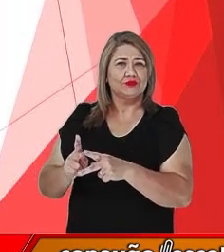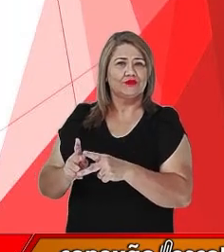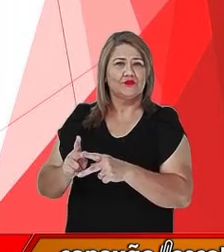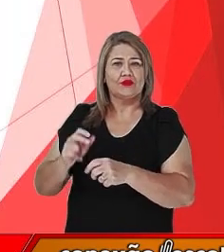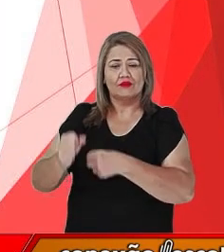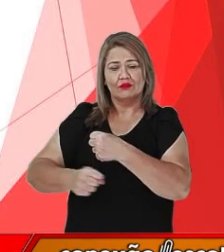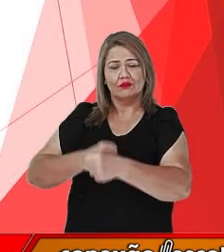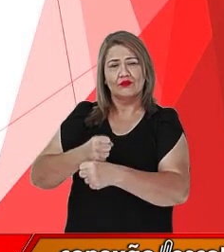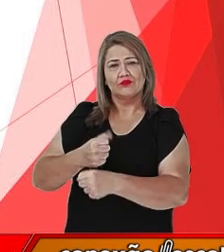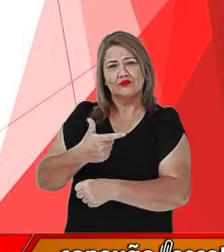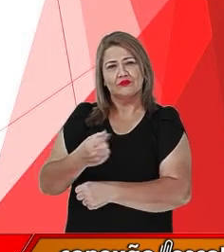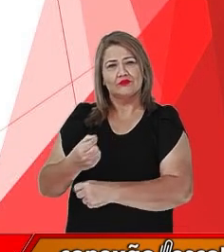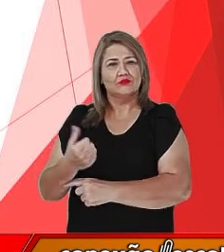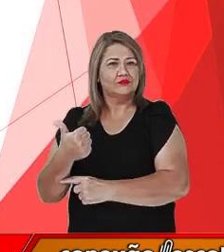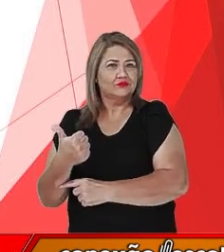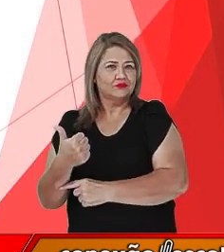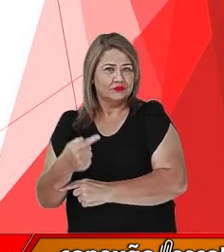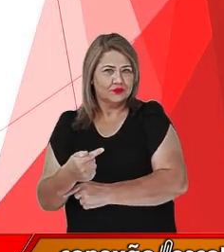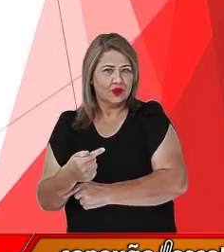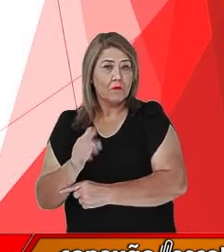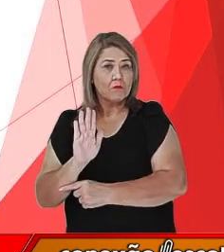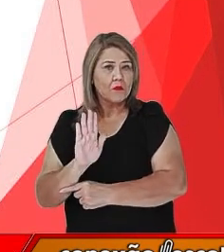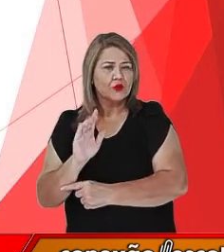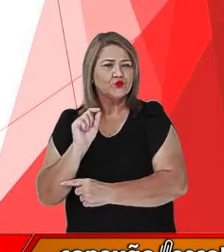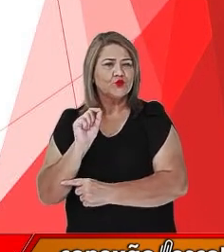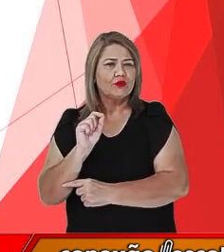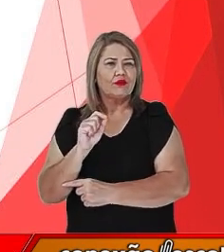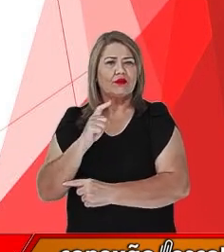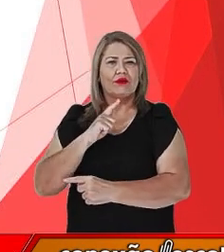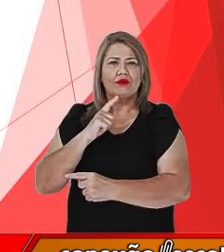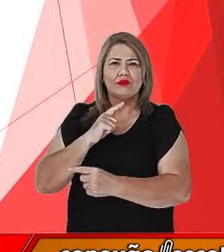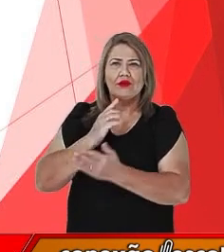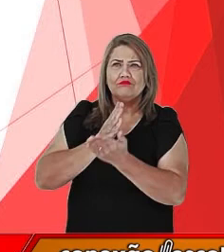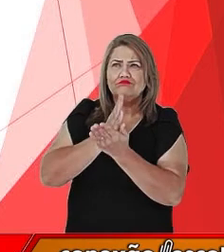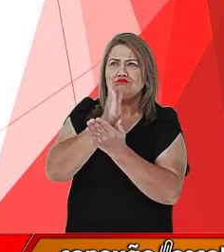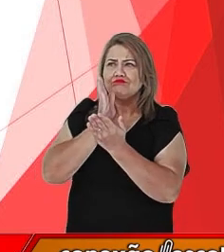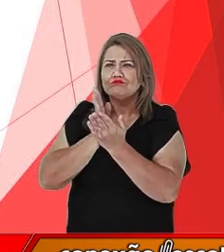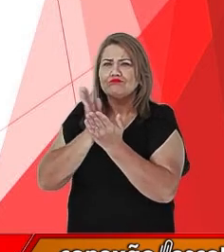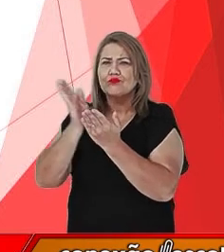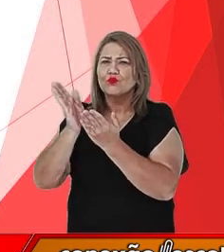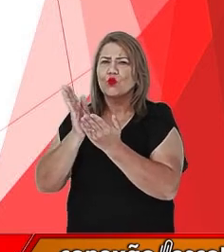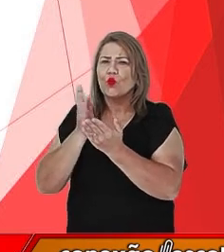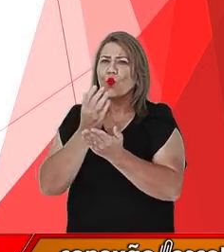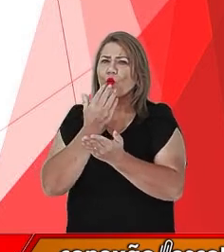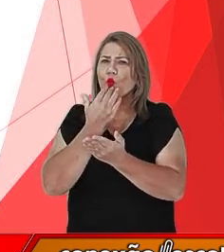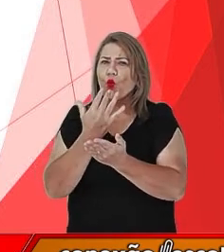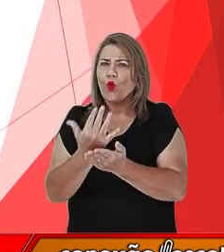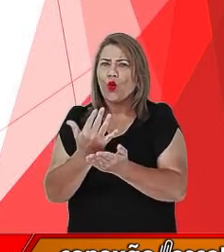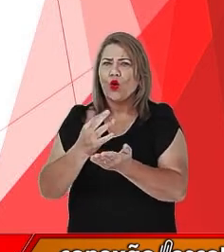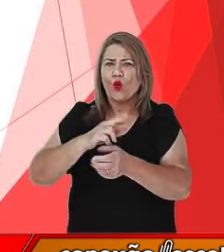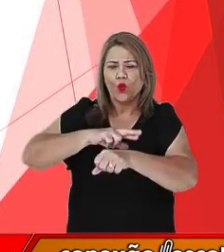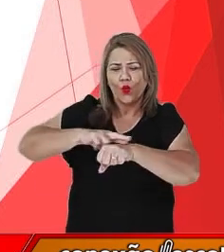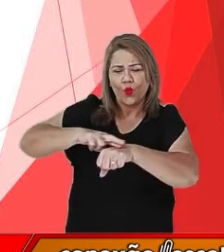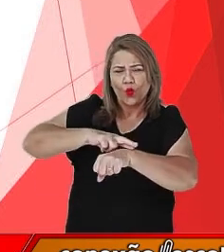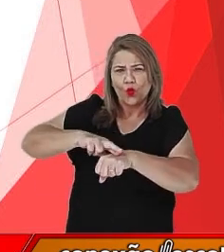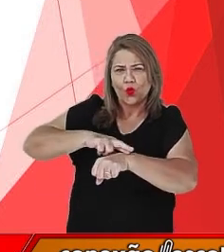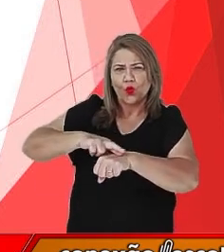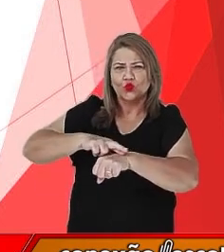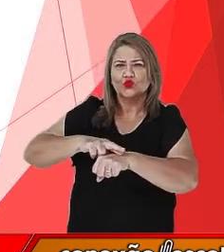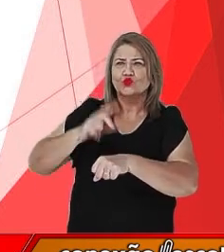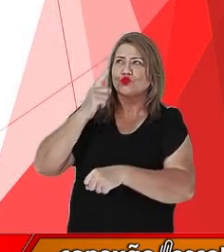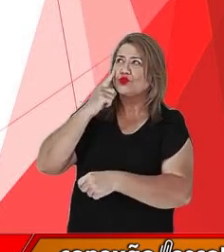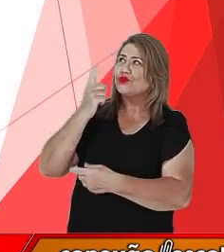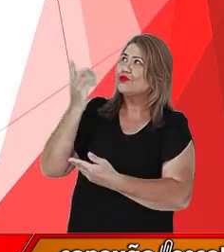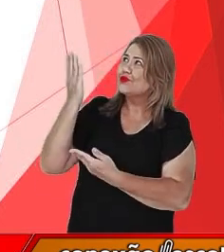em 2017. Lembrando que apenas as linhas que estão traçadas em roxo no nosso mapa